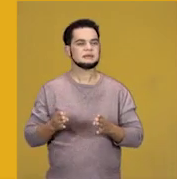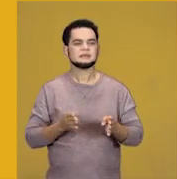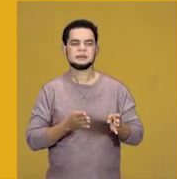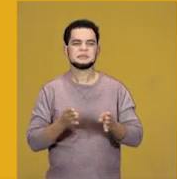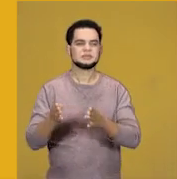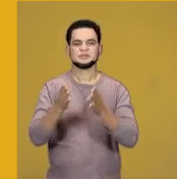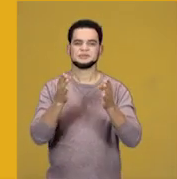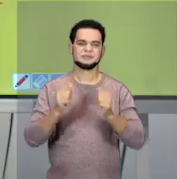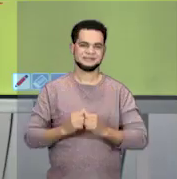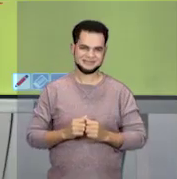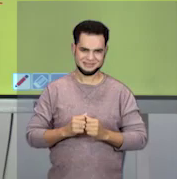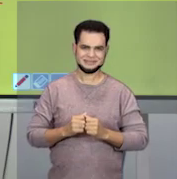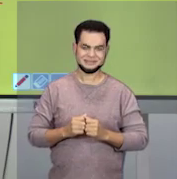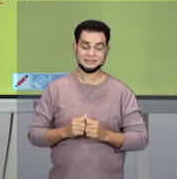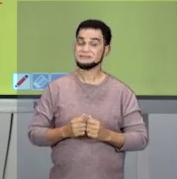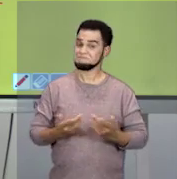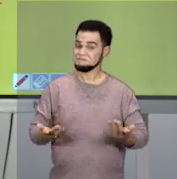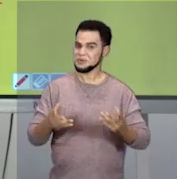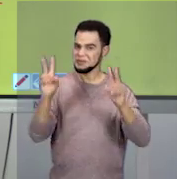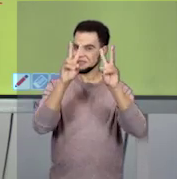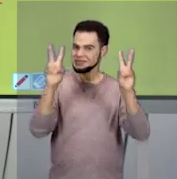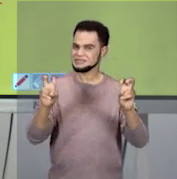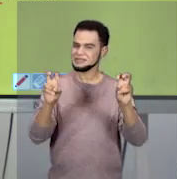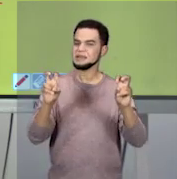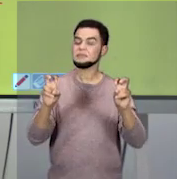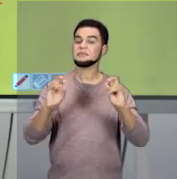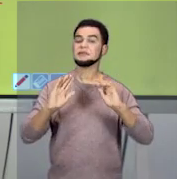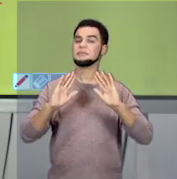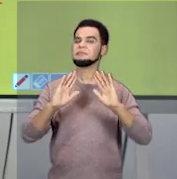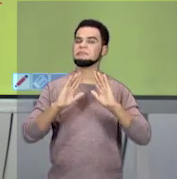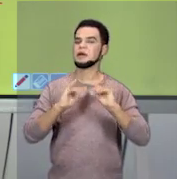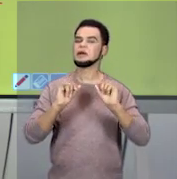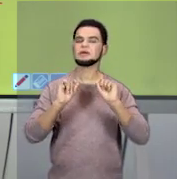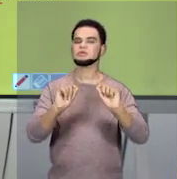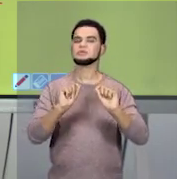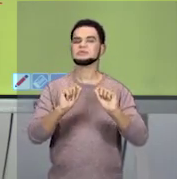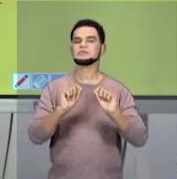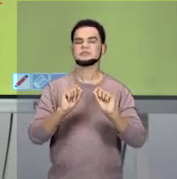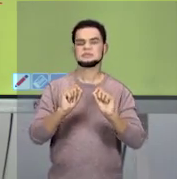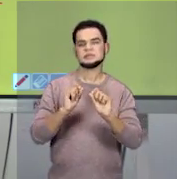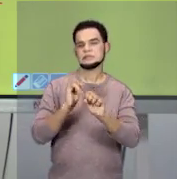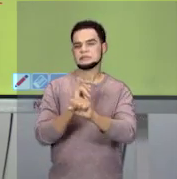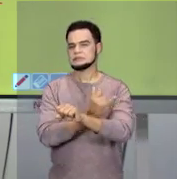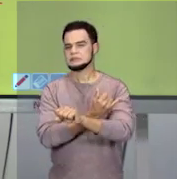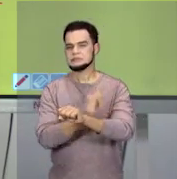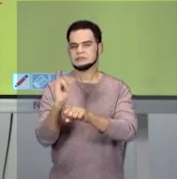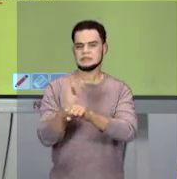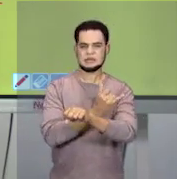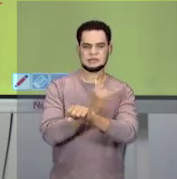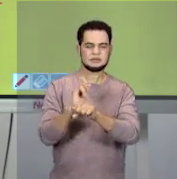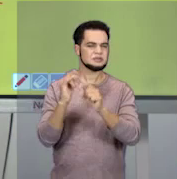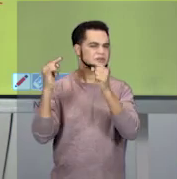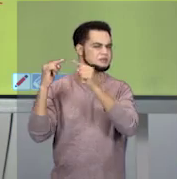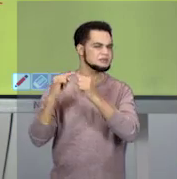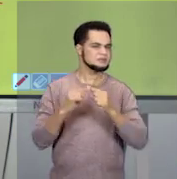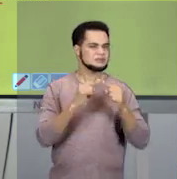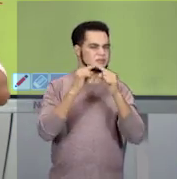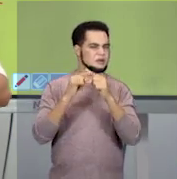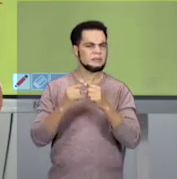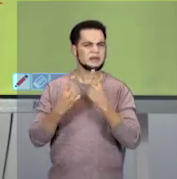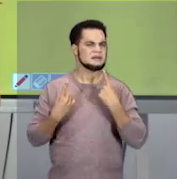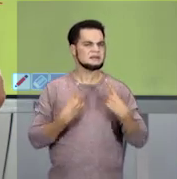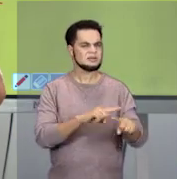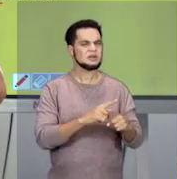Portanto, este tema, ele me pede alternativas, ele me pede formas para combater a